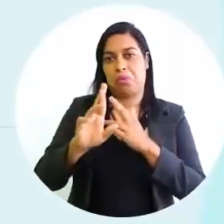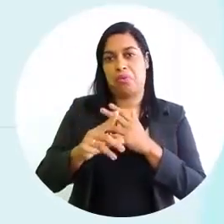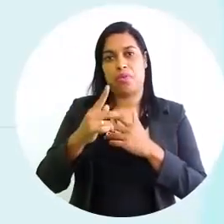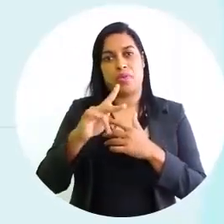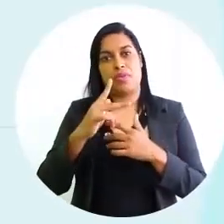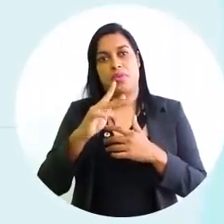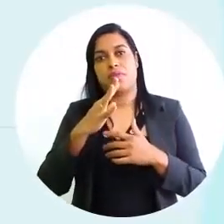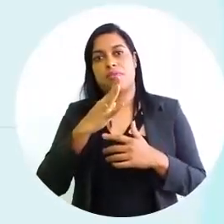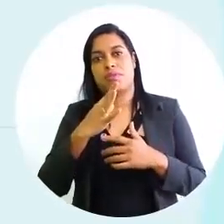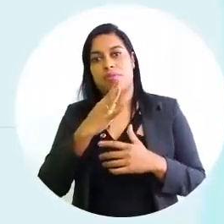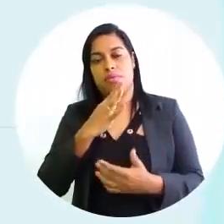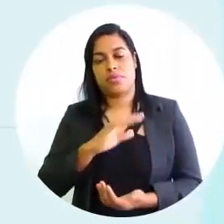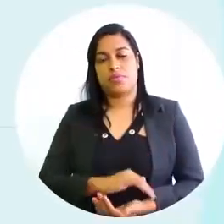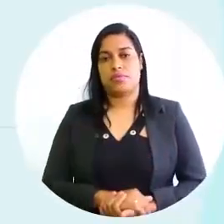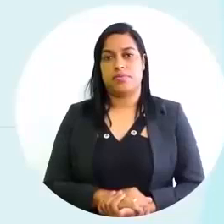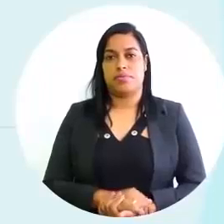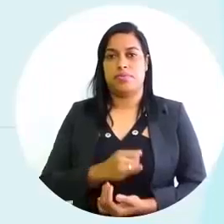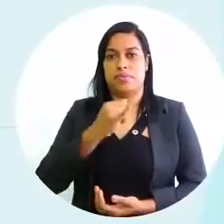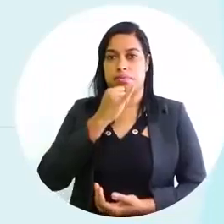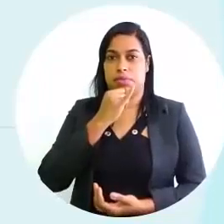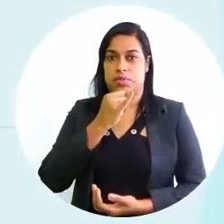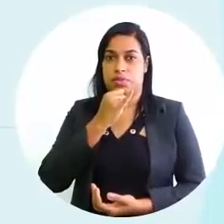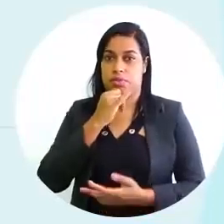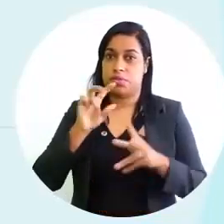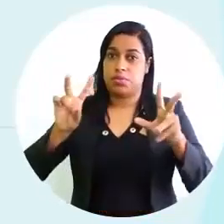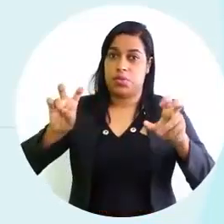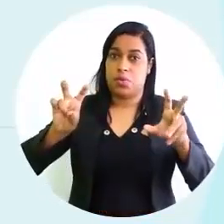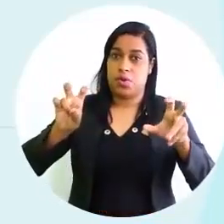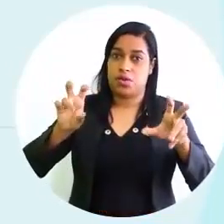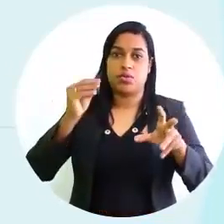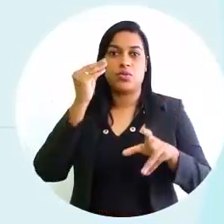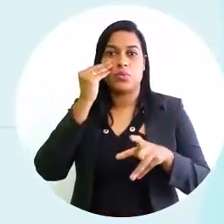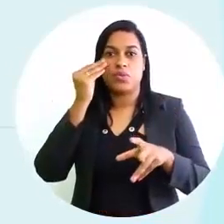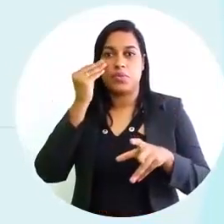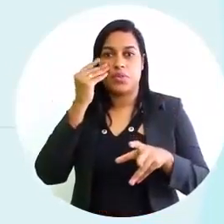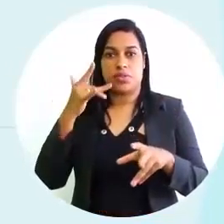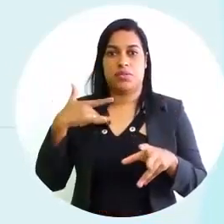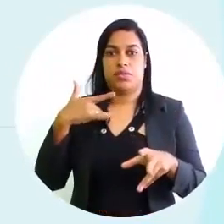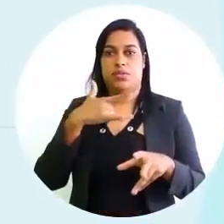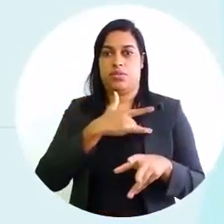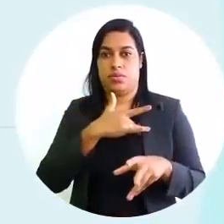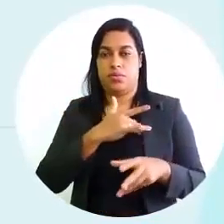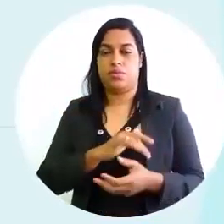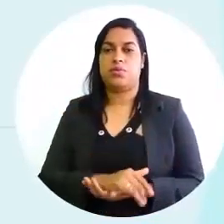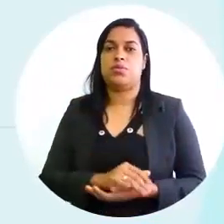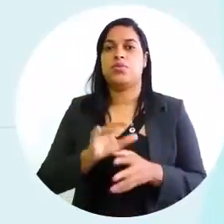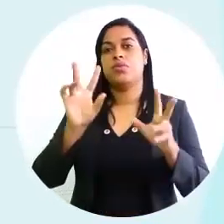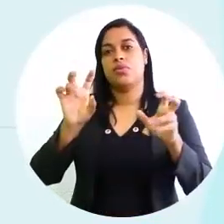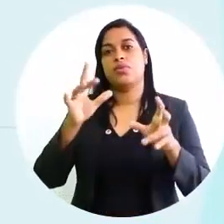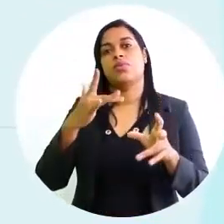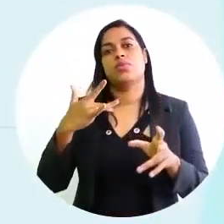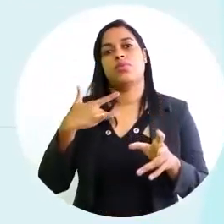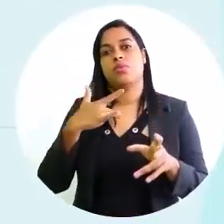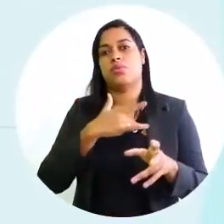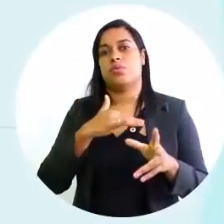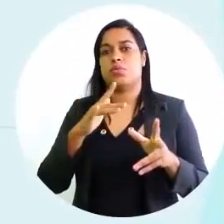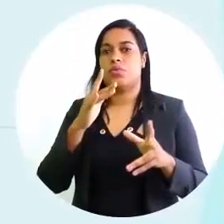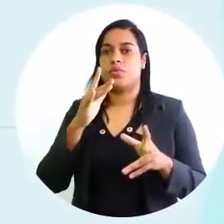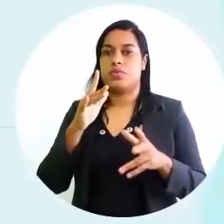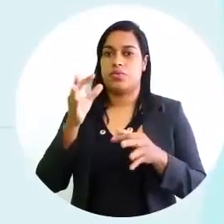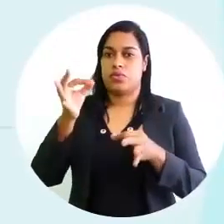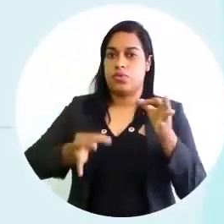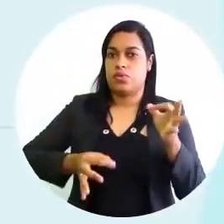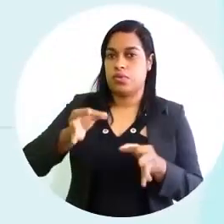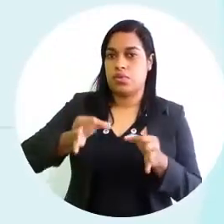da que você conhece. Por exemplo, é um assunto bem específico da área de saúde, um assunto específico da área jurídica,